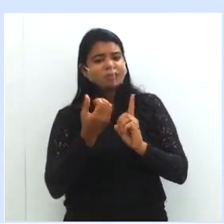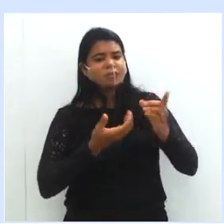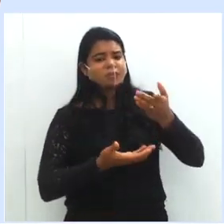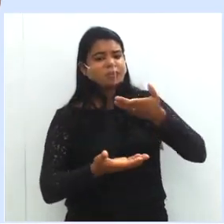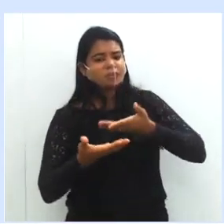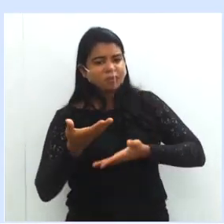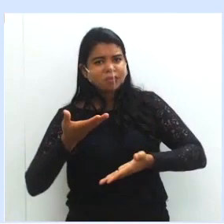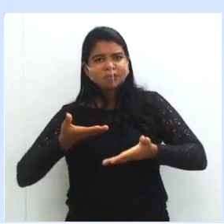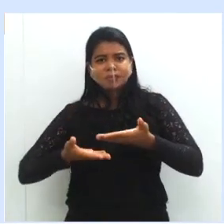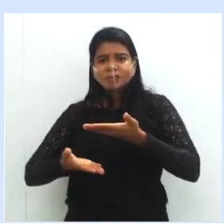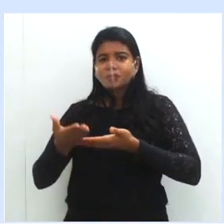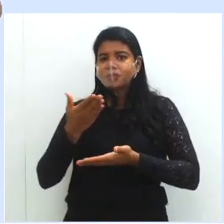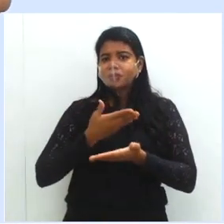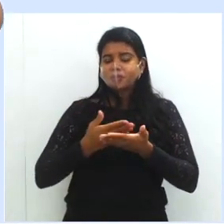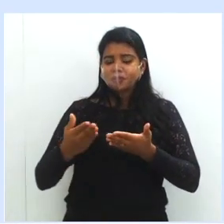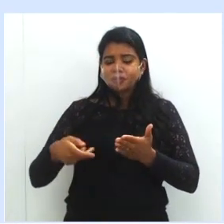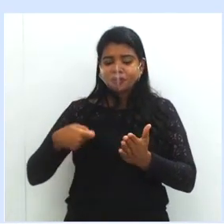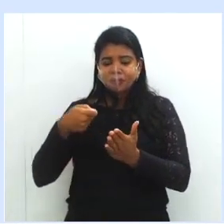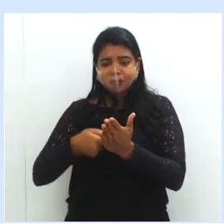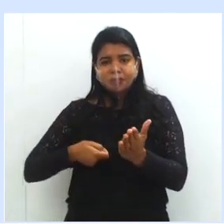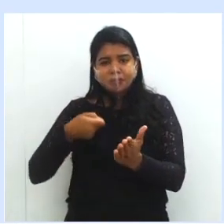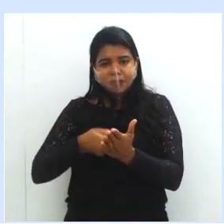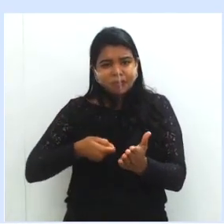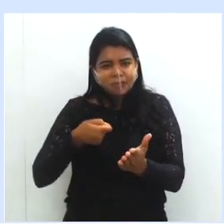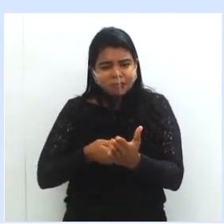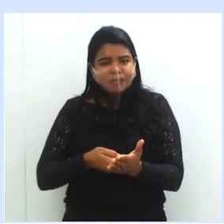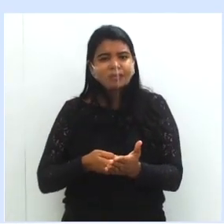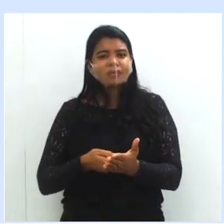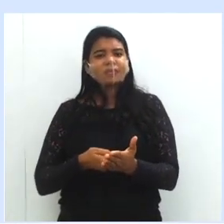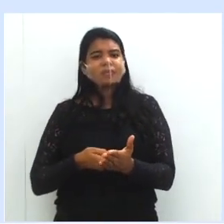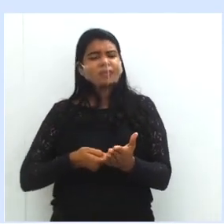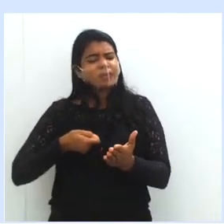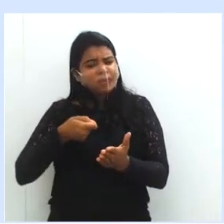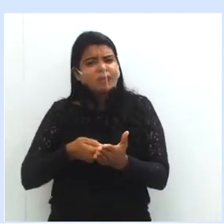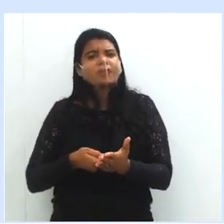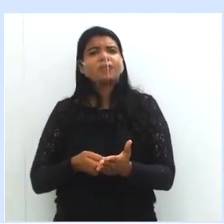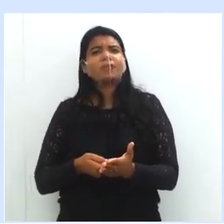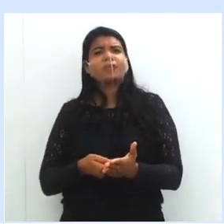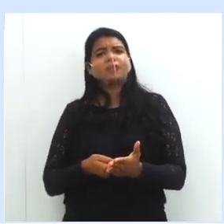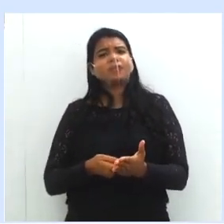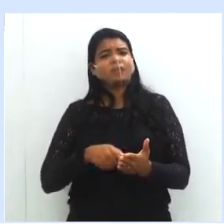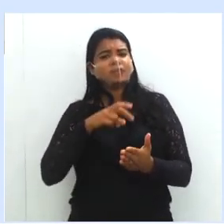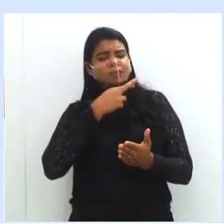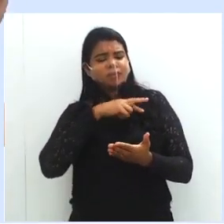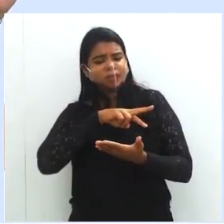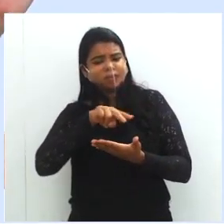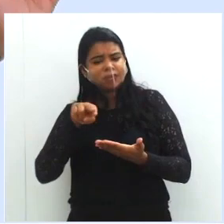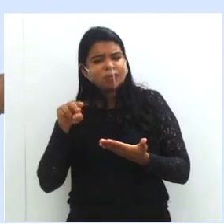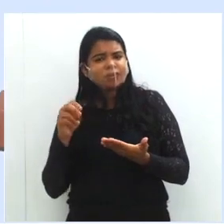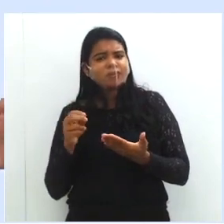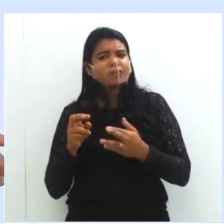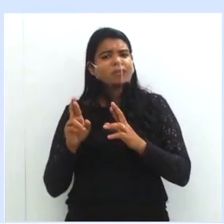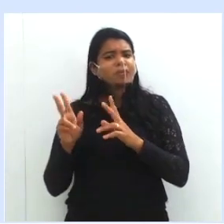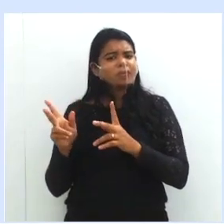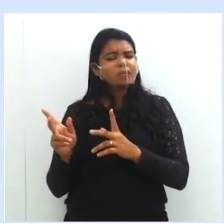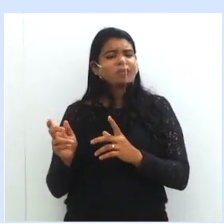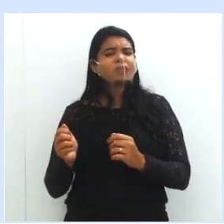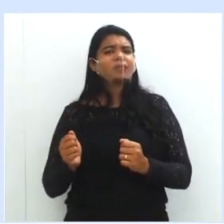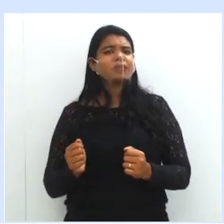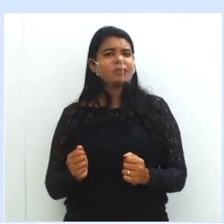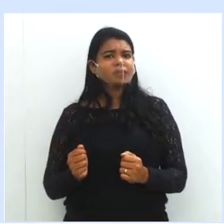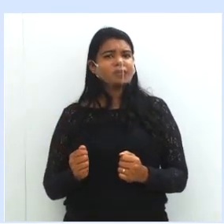começa o quê? A luta, a união, a questão de quê? Das tradições religiosas e da religião,